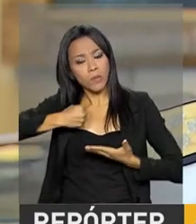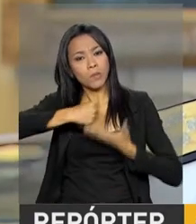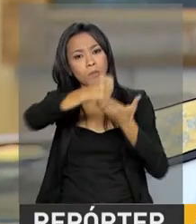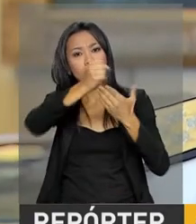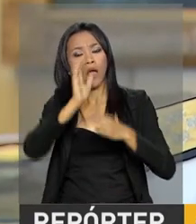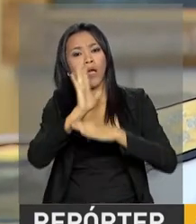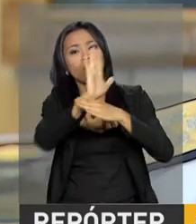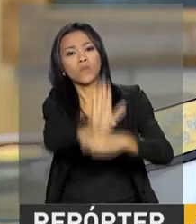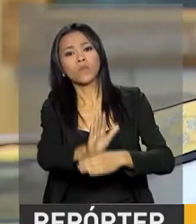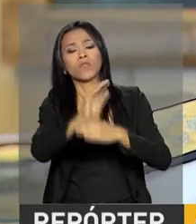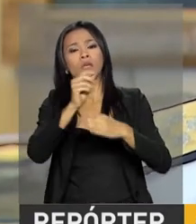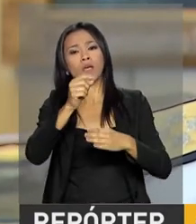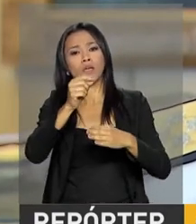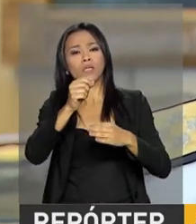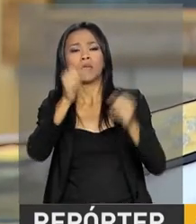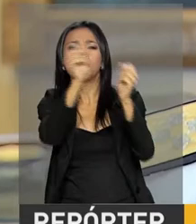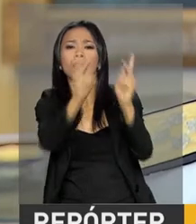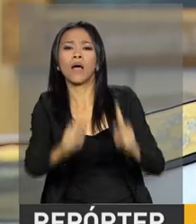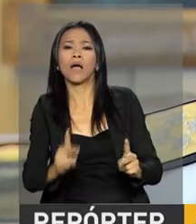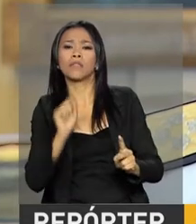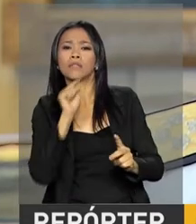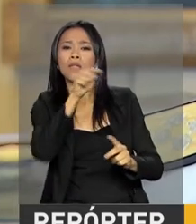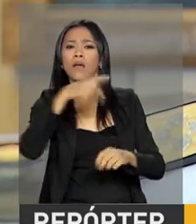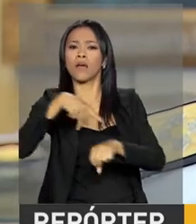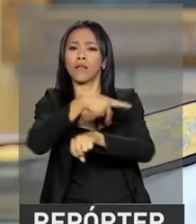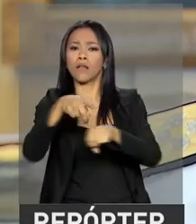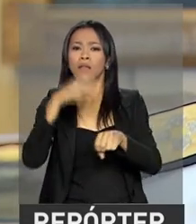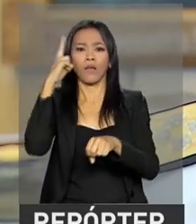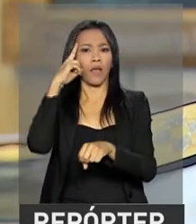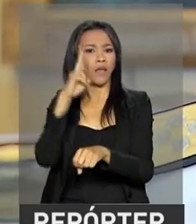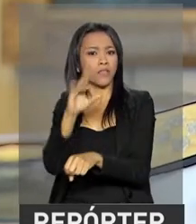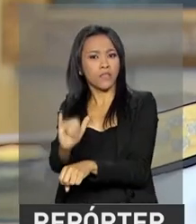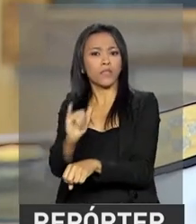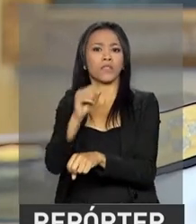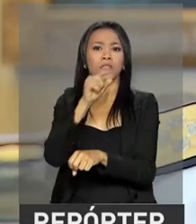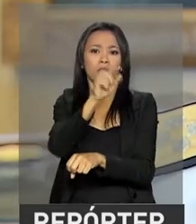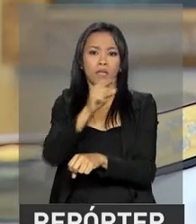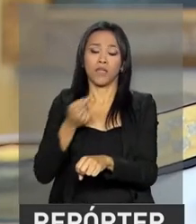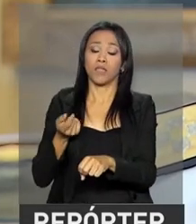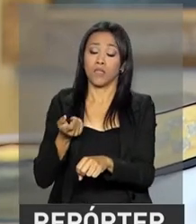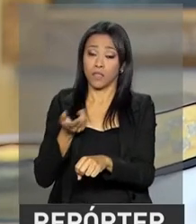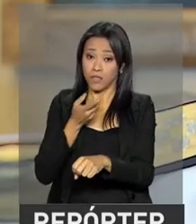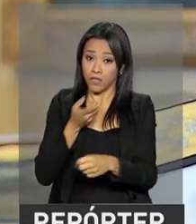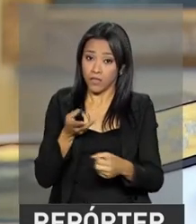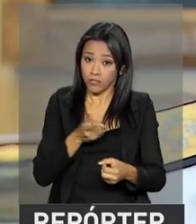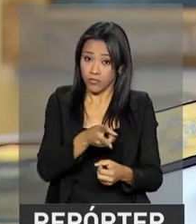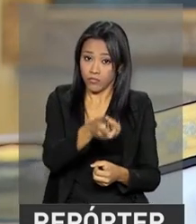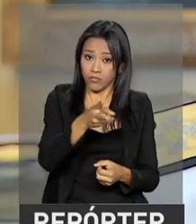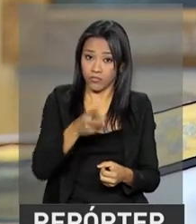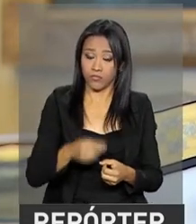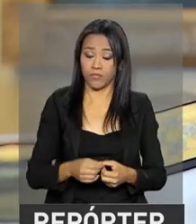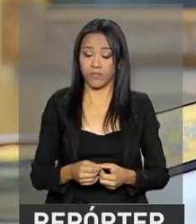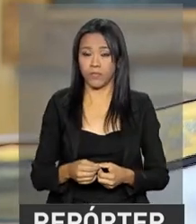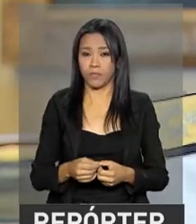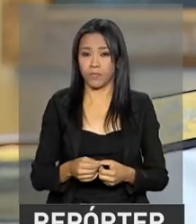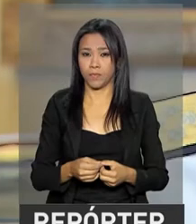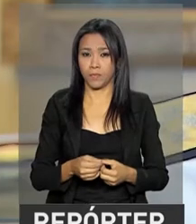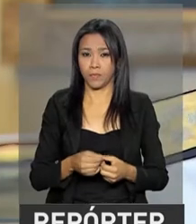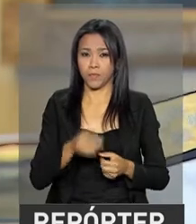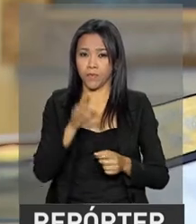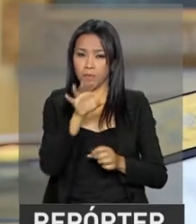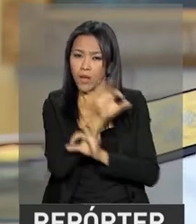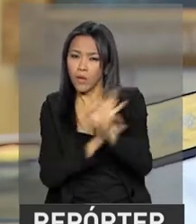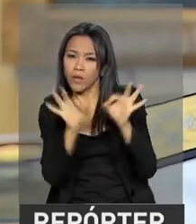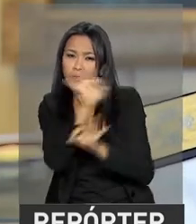um ambiente de paz para que o poder político ea missão civil das nações unidas que os frutado estudar rio